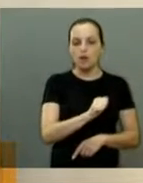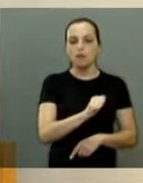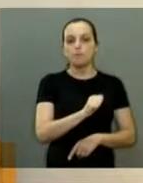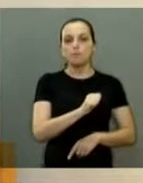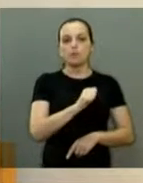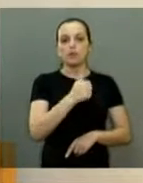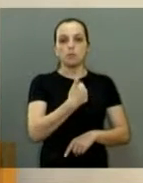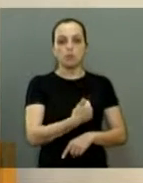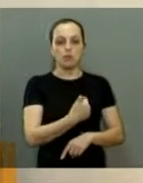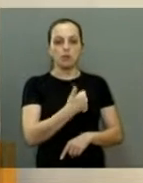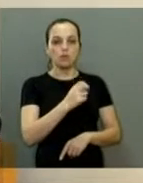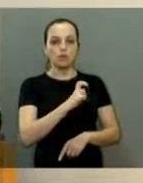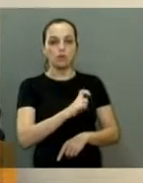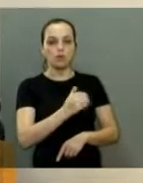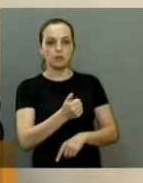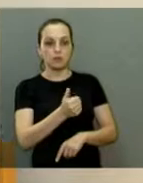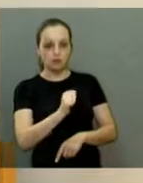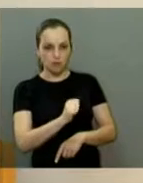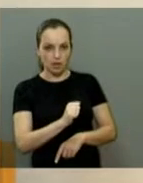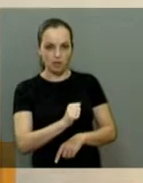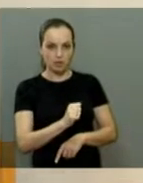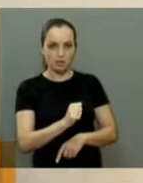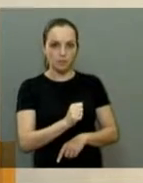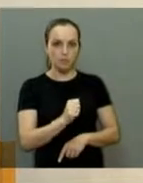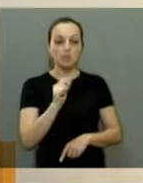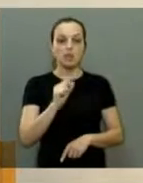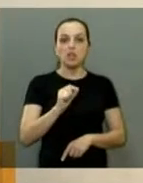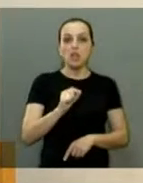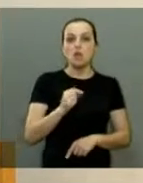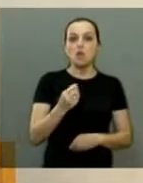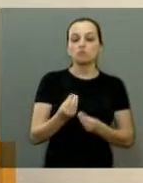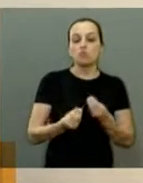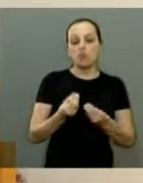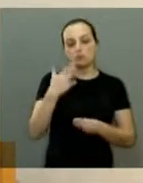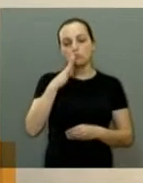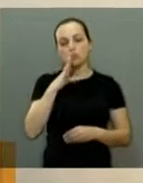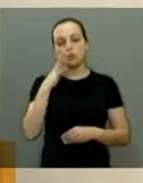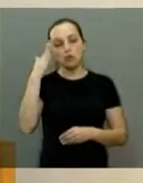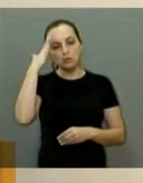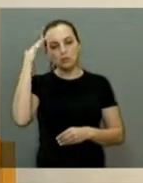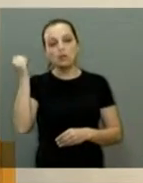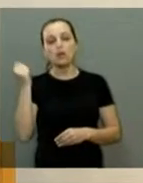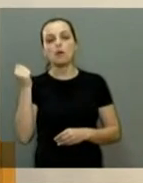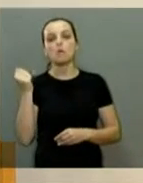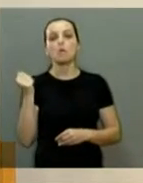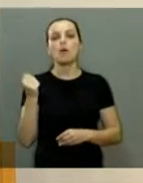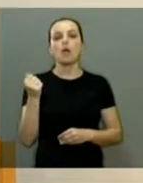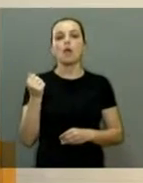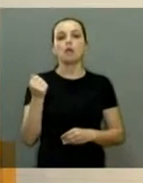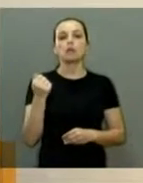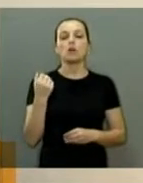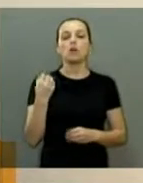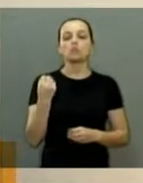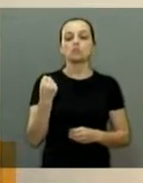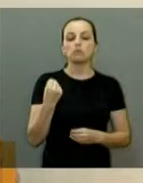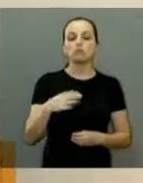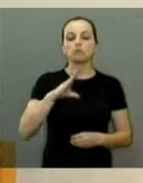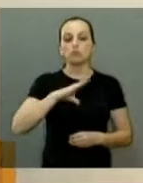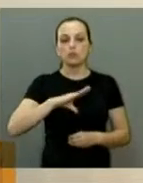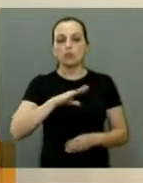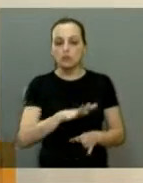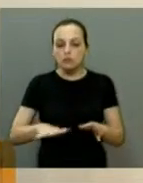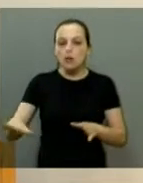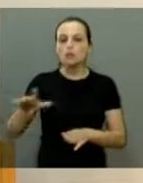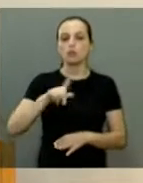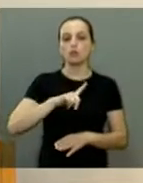603 eu desafio qualquer cidade da região que têm atendimento de saúde básica como do município só aqui